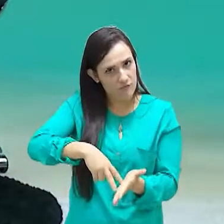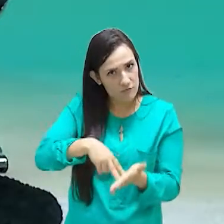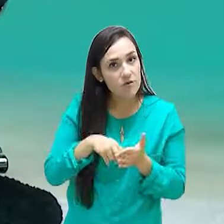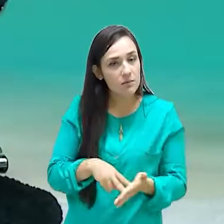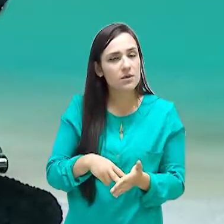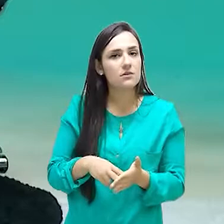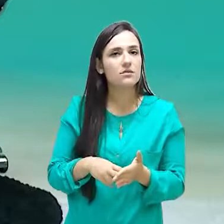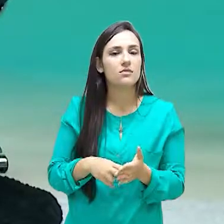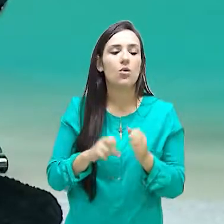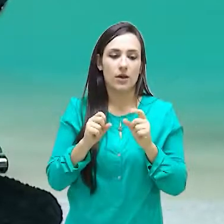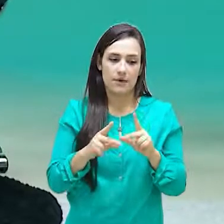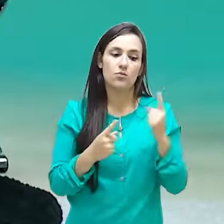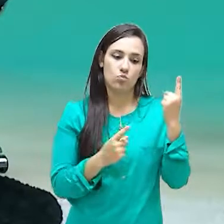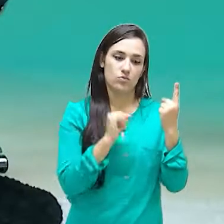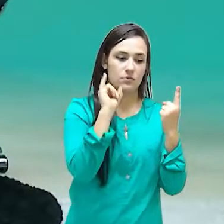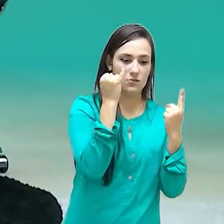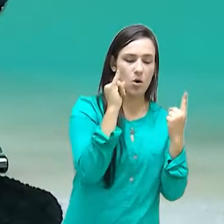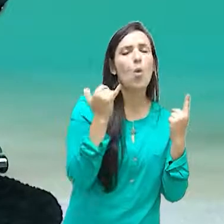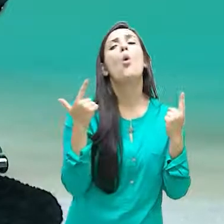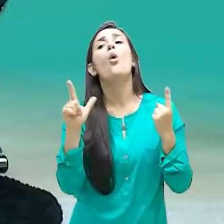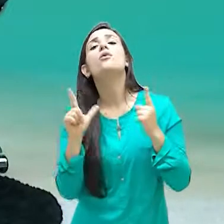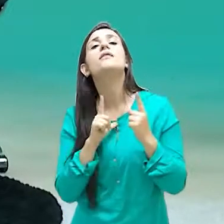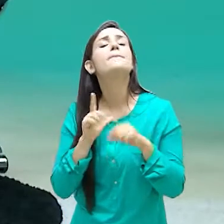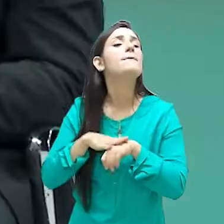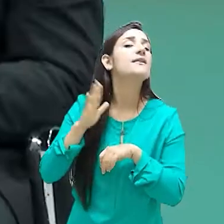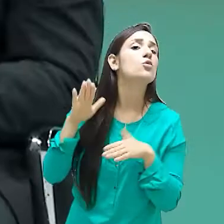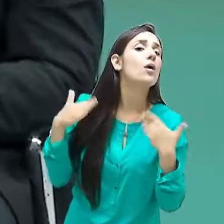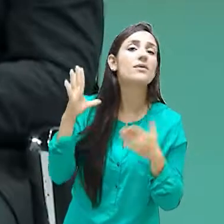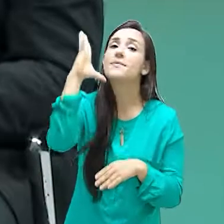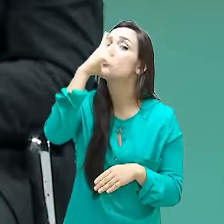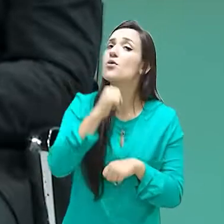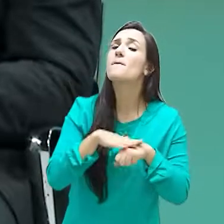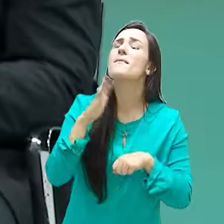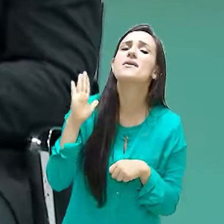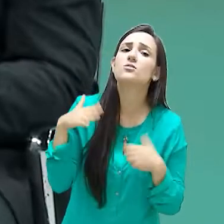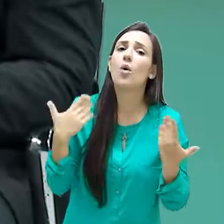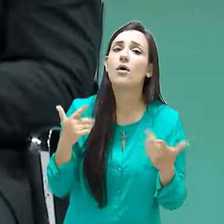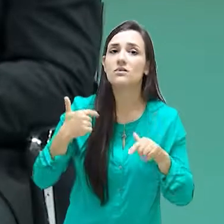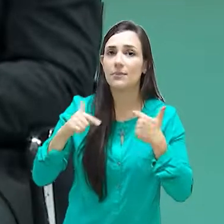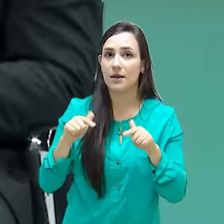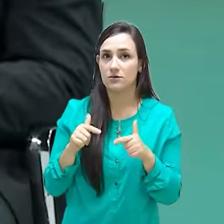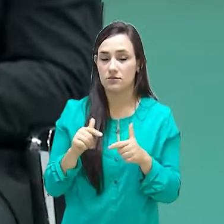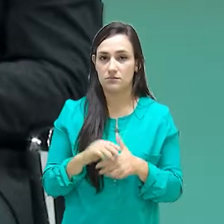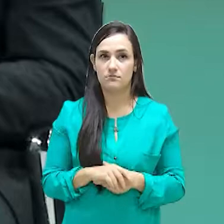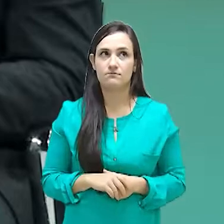quais são os outros temas que demandaram o trabalho da SAUGE?